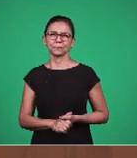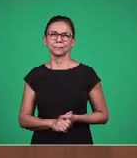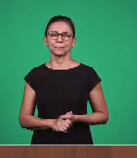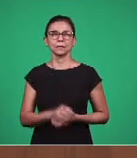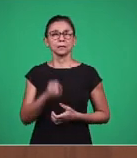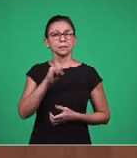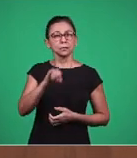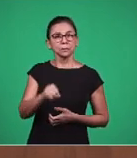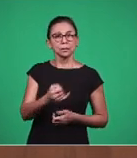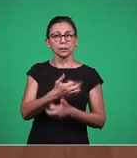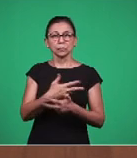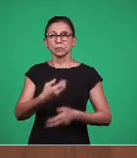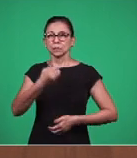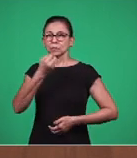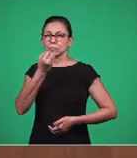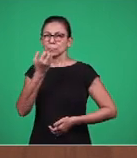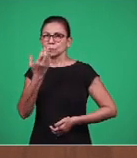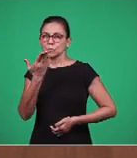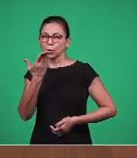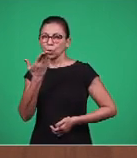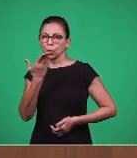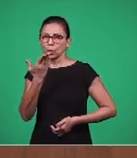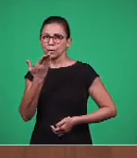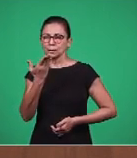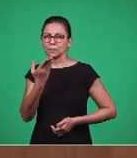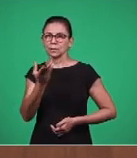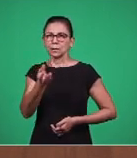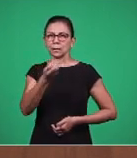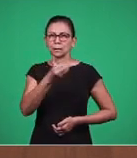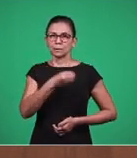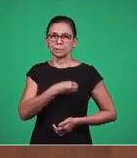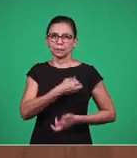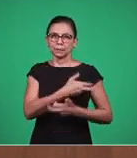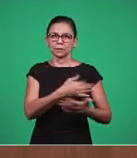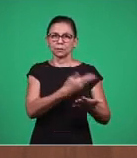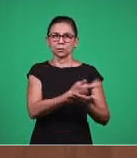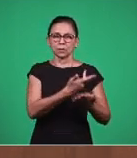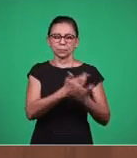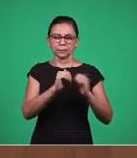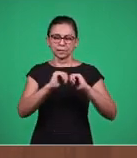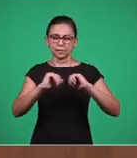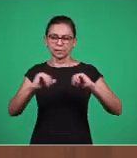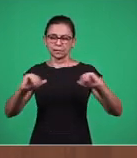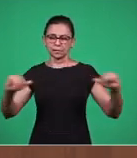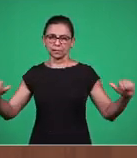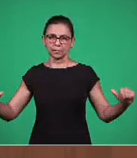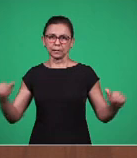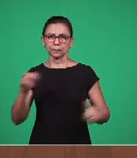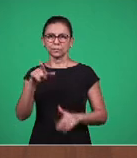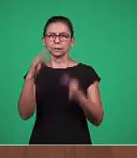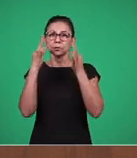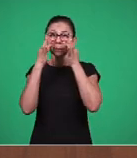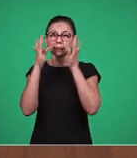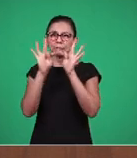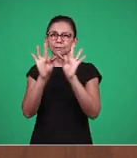precioso do vil, sereis a trombeta do Senhor, o anúncio do Senhor. Então, meus irmãos, a igreja agora, ela tem que